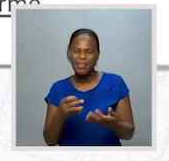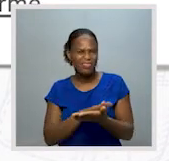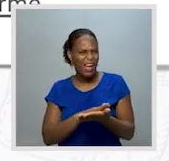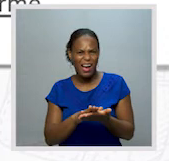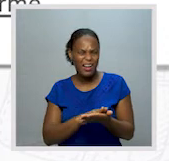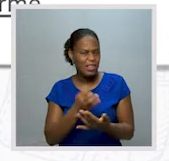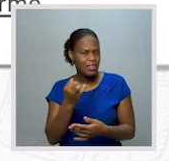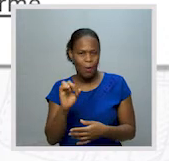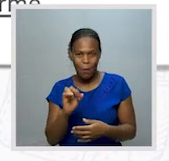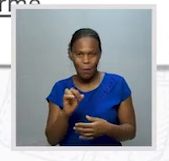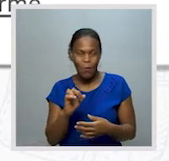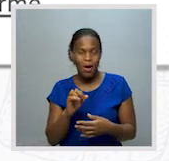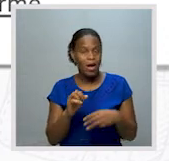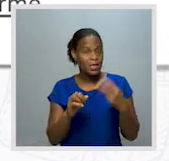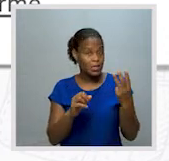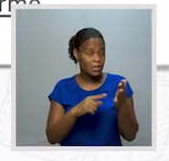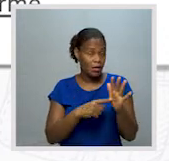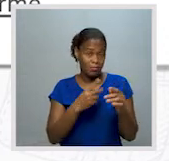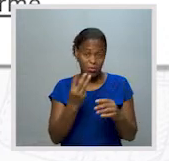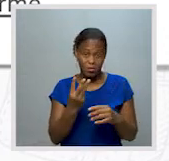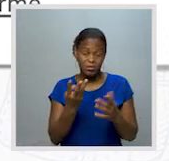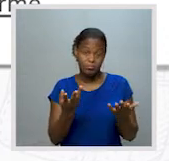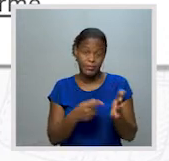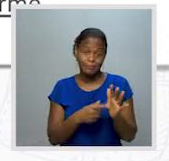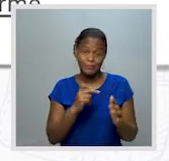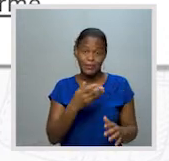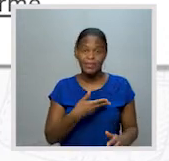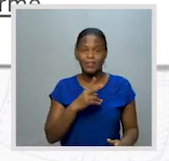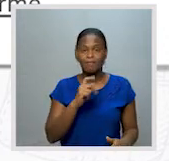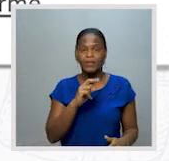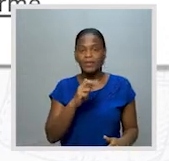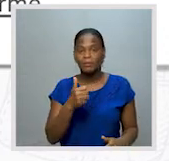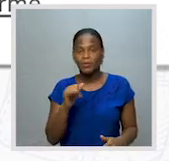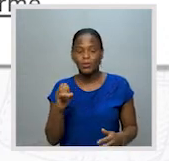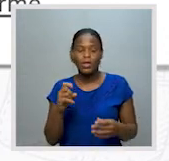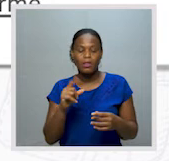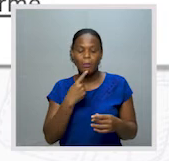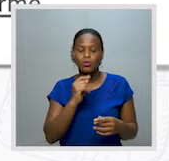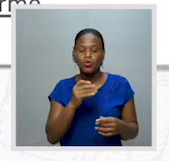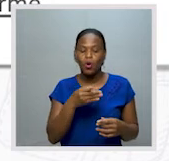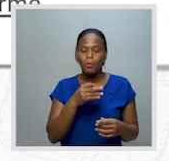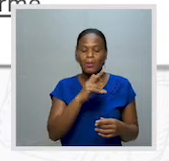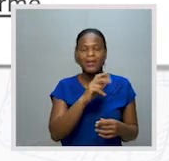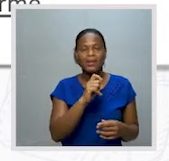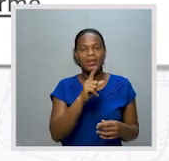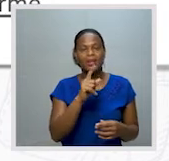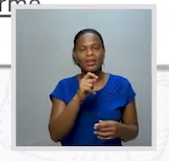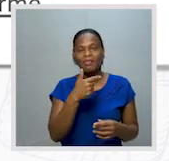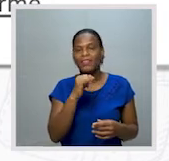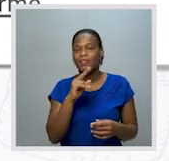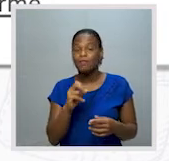nada e não, são 3 exemplos, portanto, advérbios. A linha B, pronome relativo, tipo